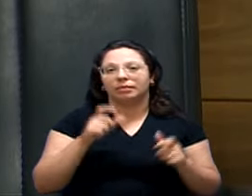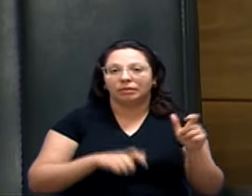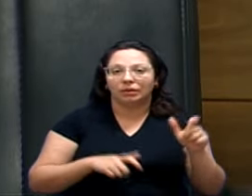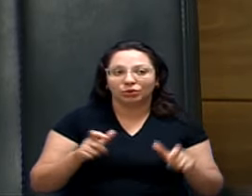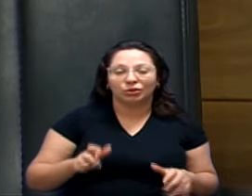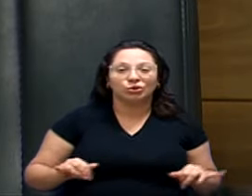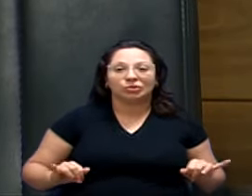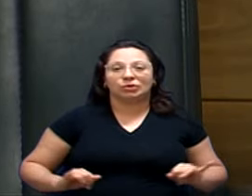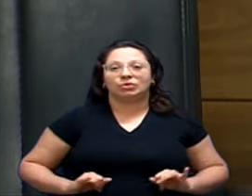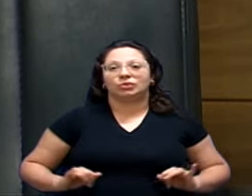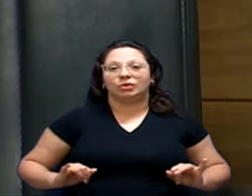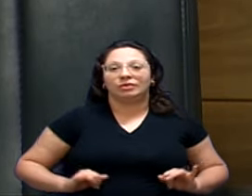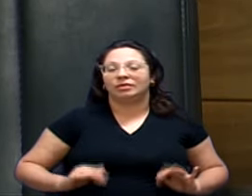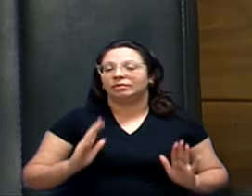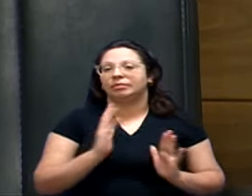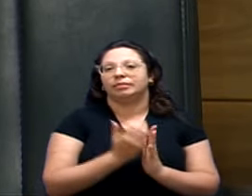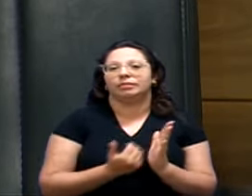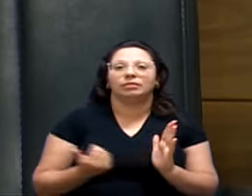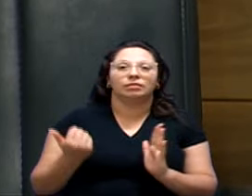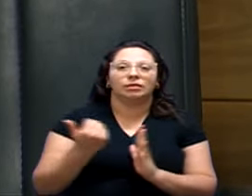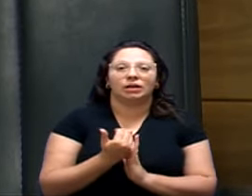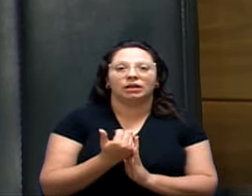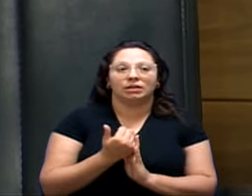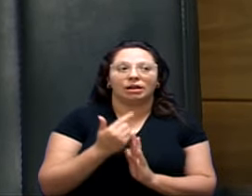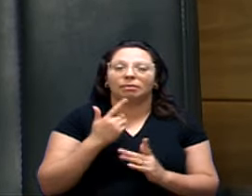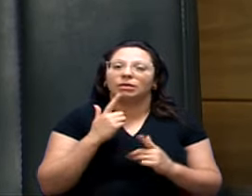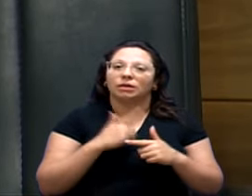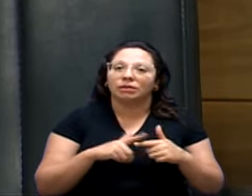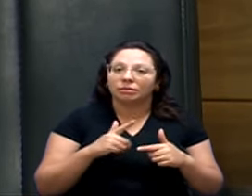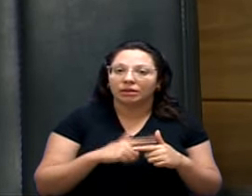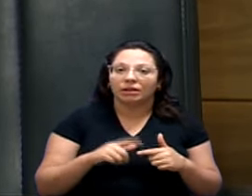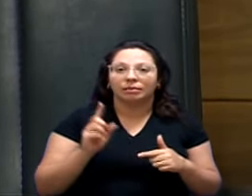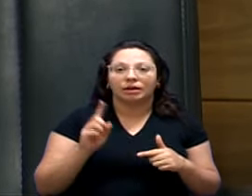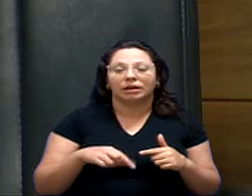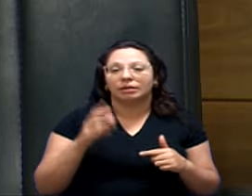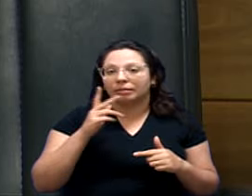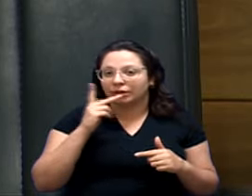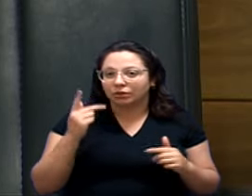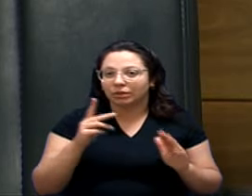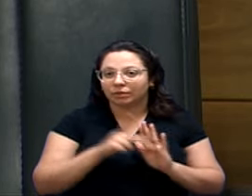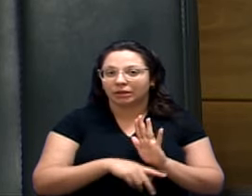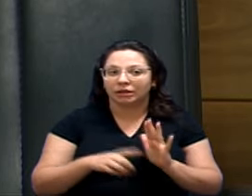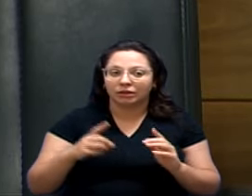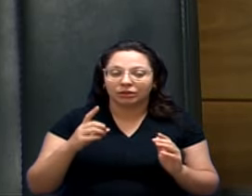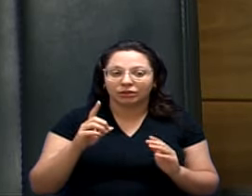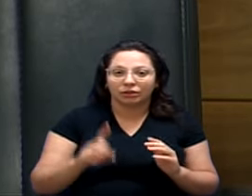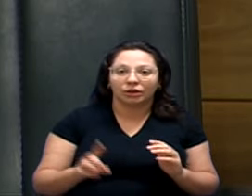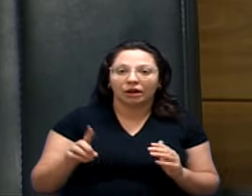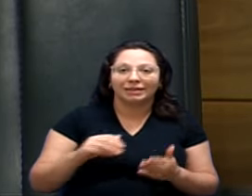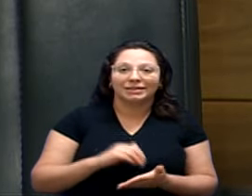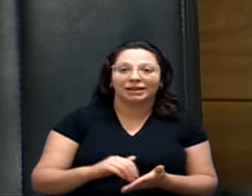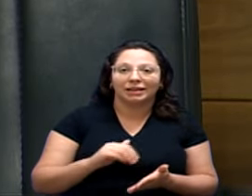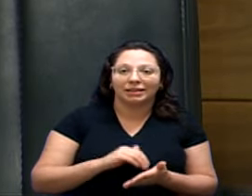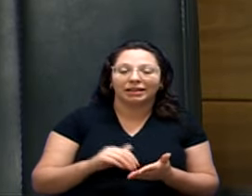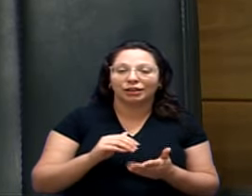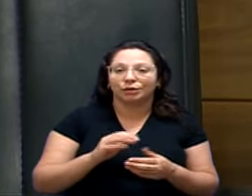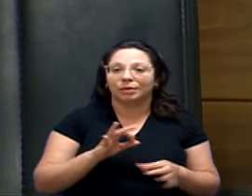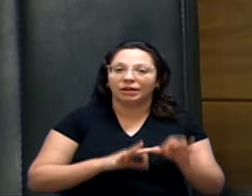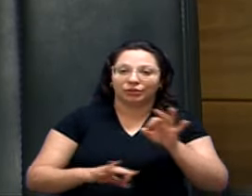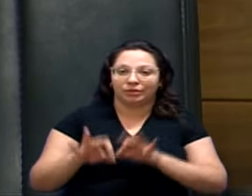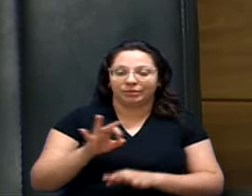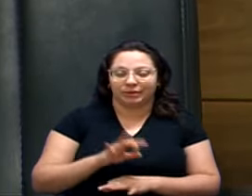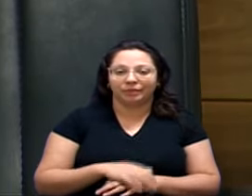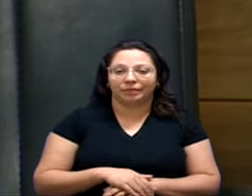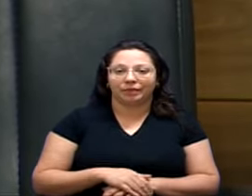quem sofre mais né com algum tipo de problema é quem aplica o plano que é a secretaria de planejamento então no